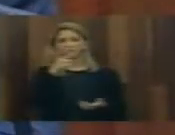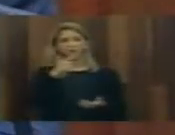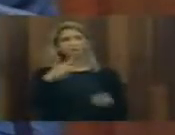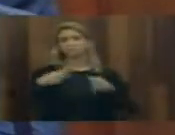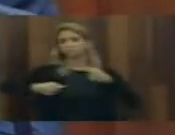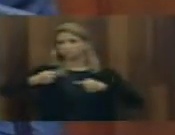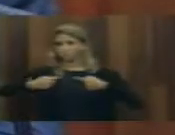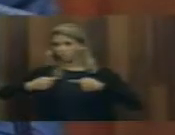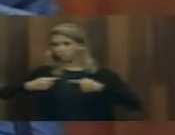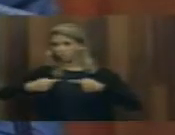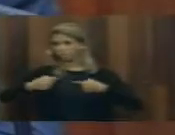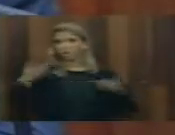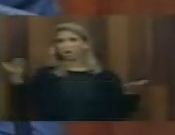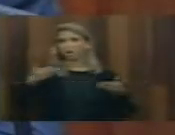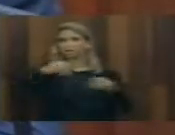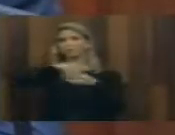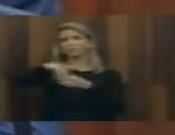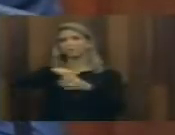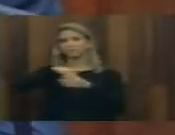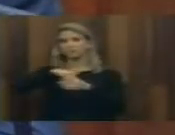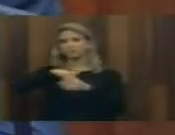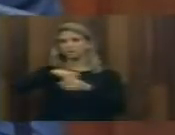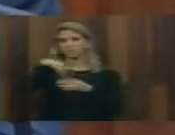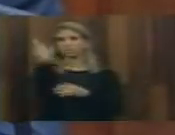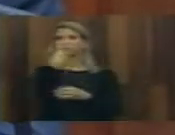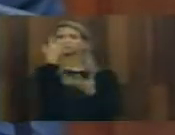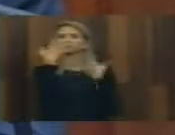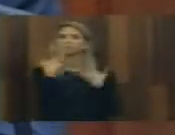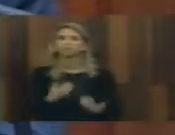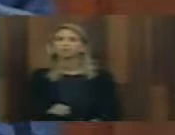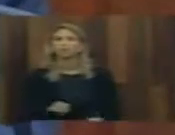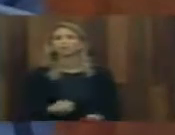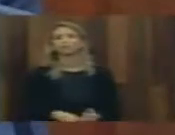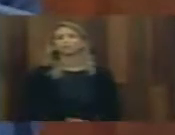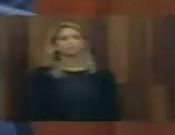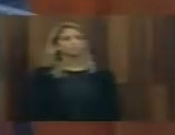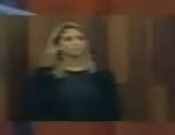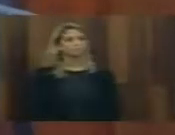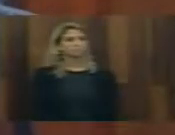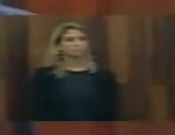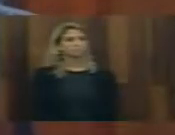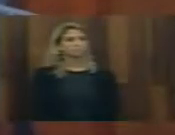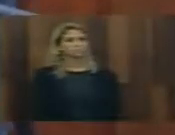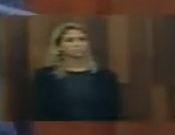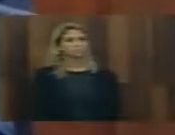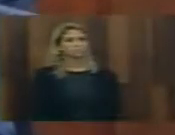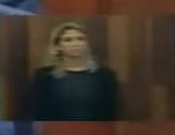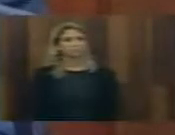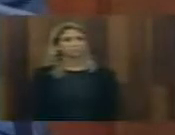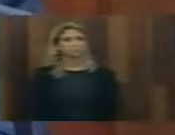discutir, em votação, os favoráveis permaneçam como estão, aprovado por unanimidade.